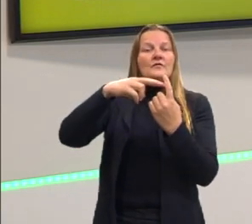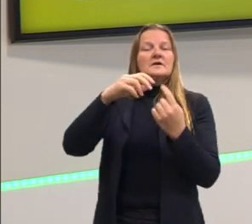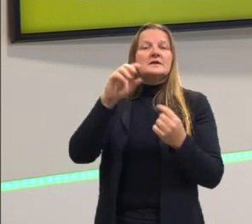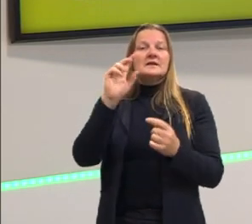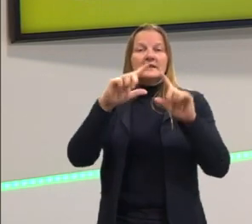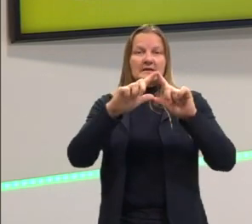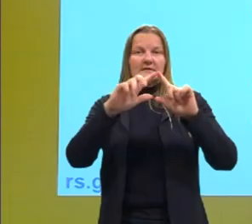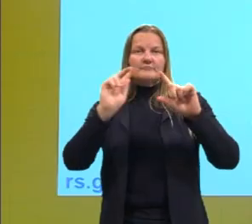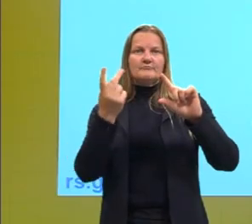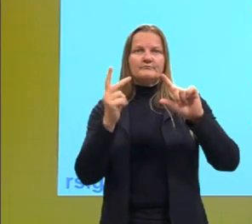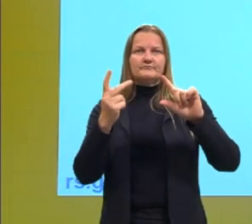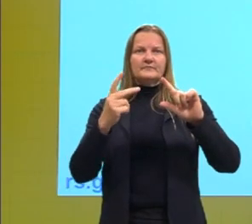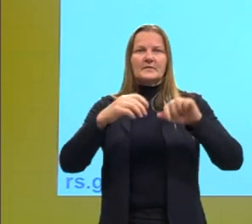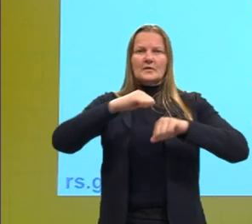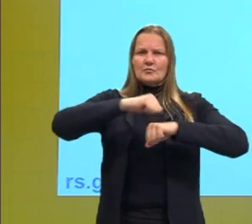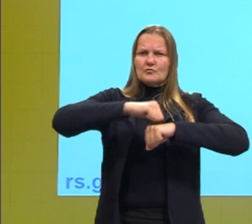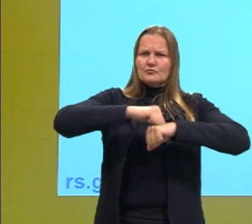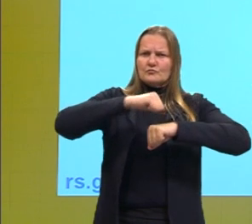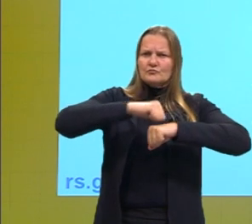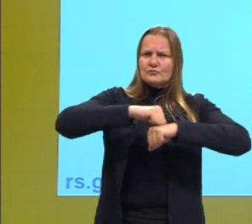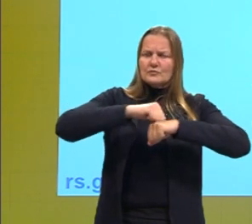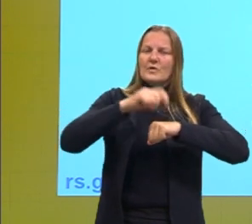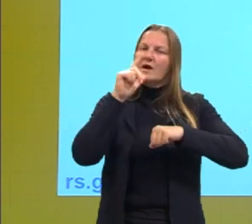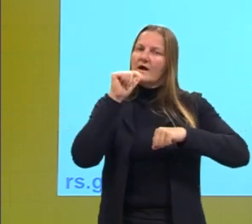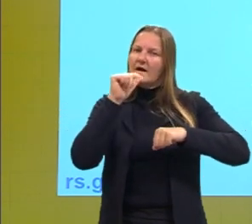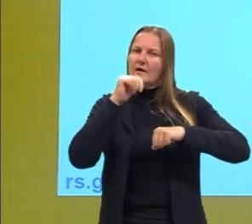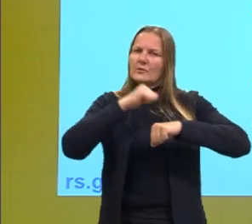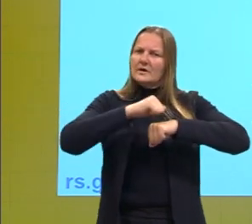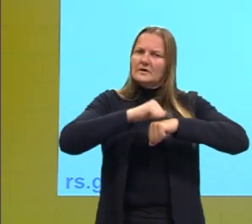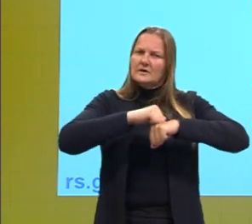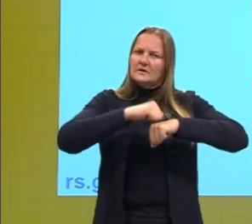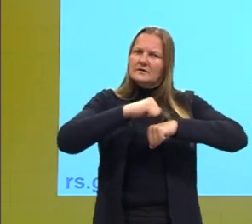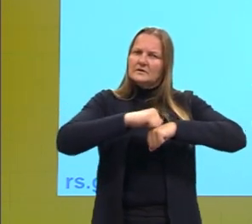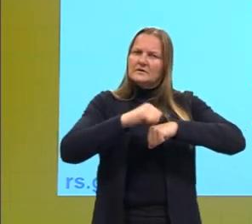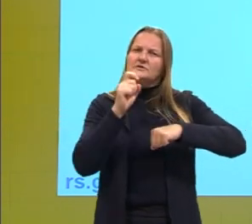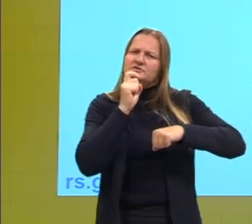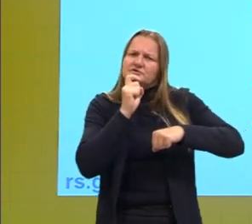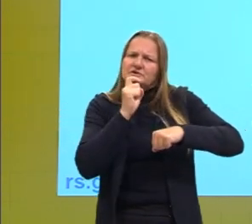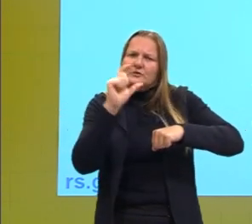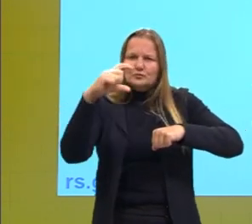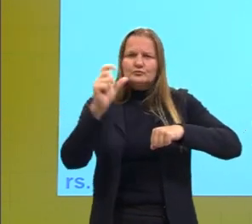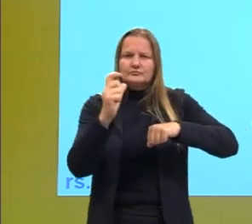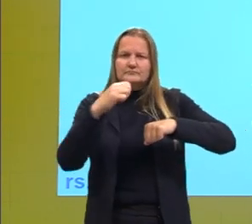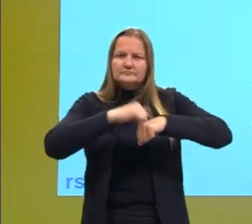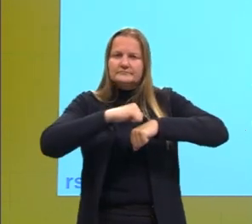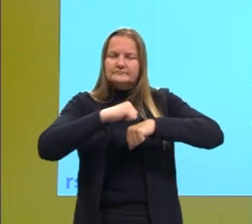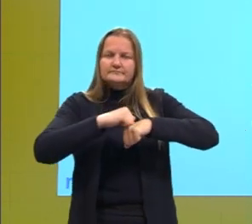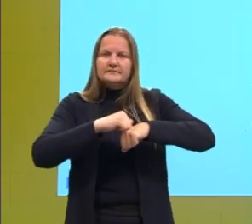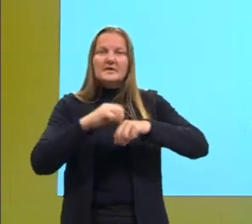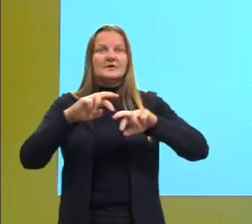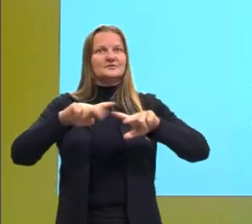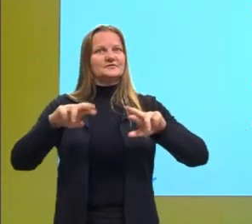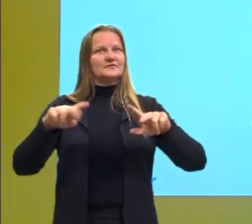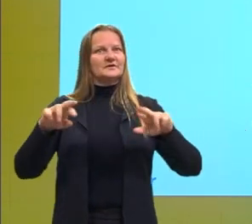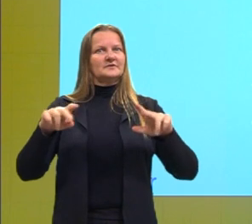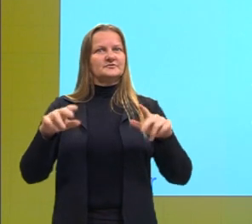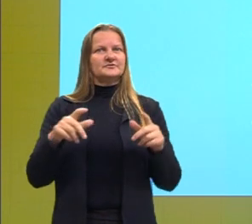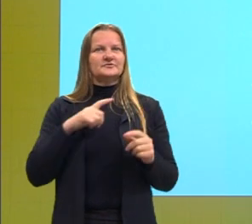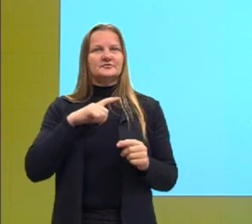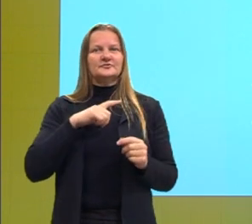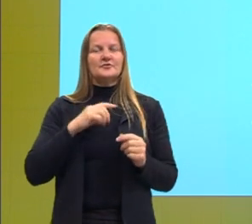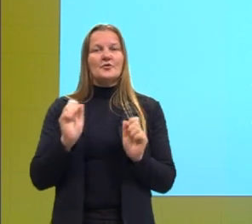o delta h da formação sólida da água quando eu tenho a água gelo por exemplo né Ele é diferente da minha